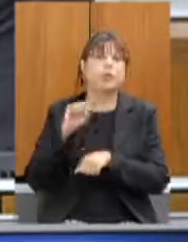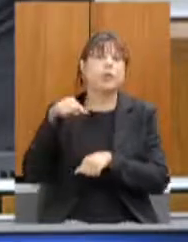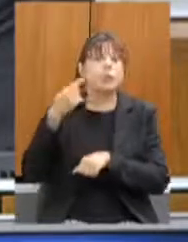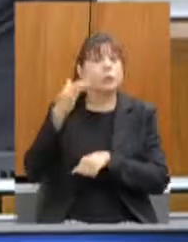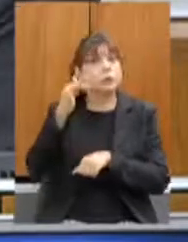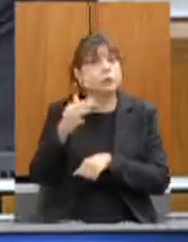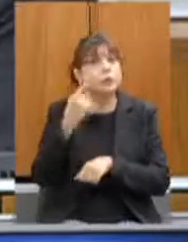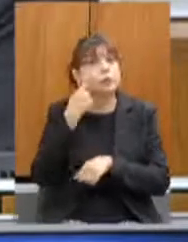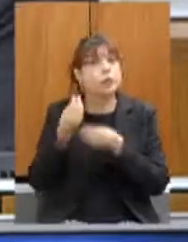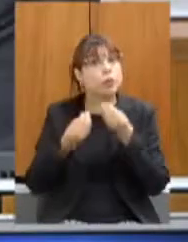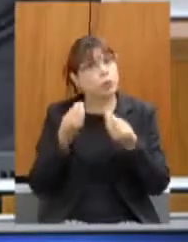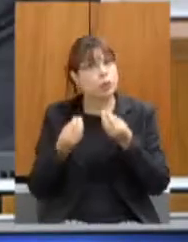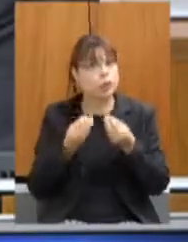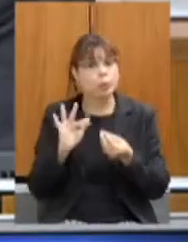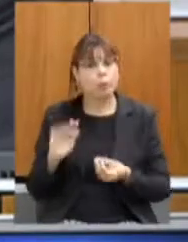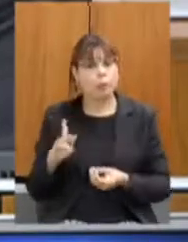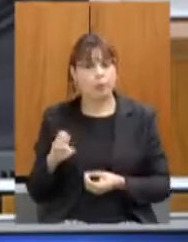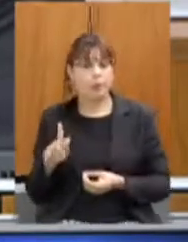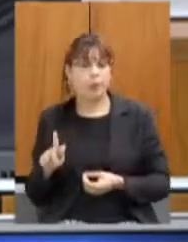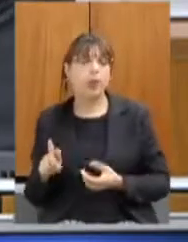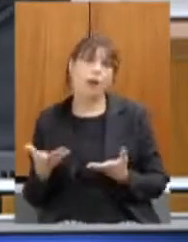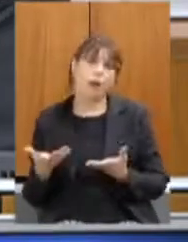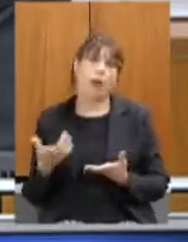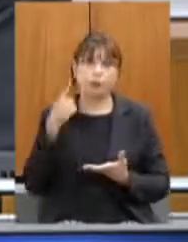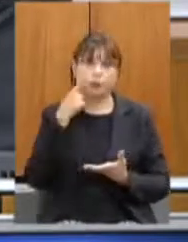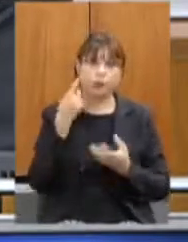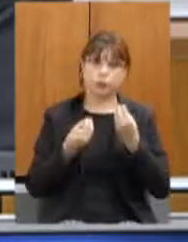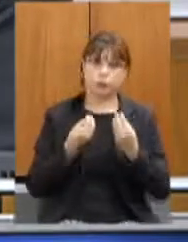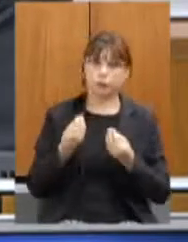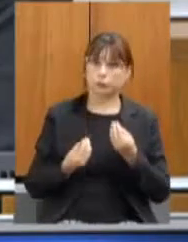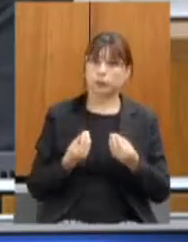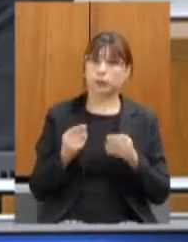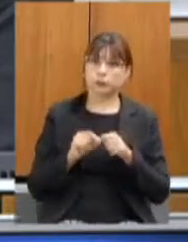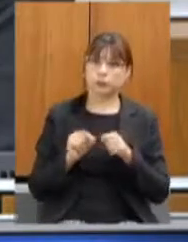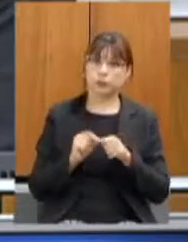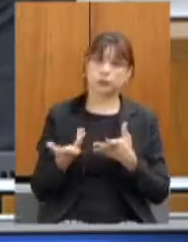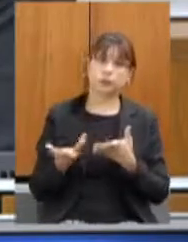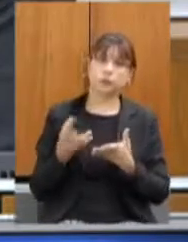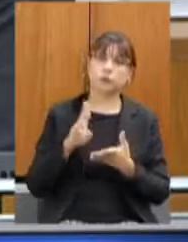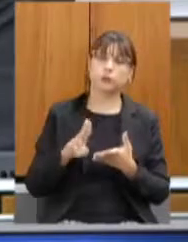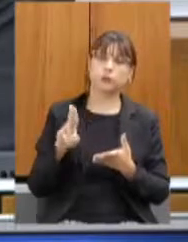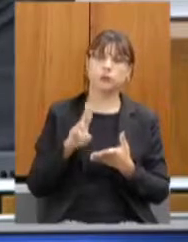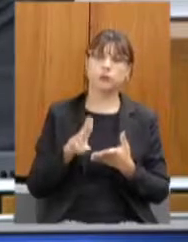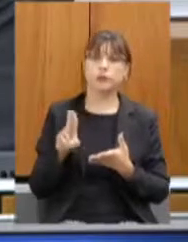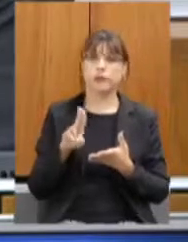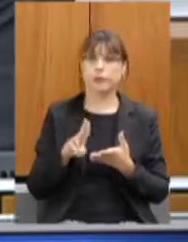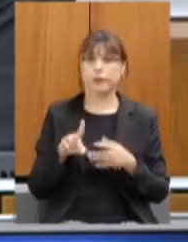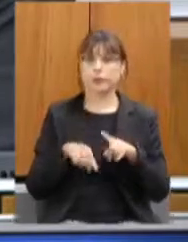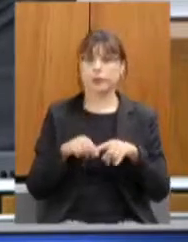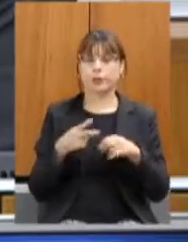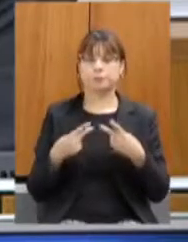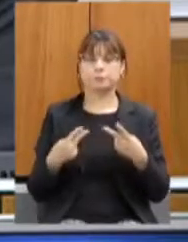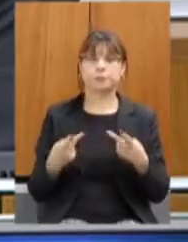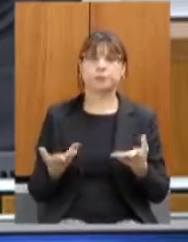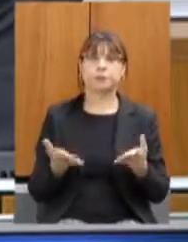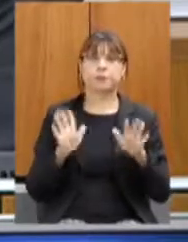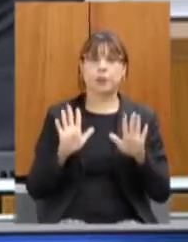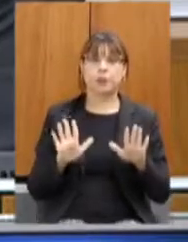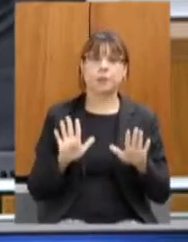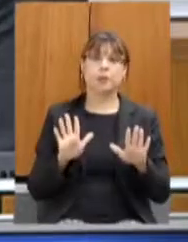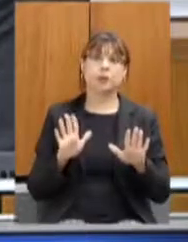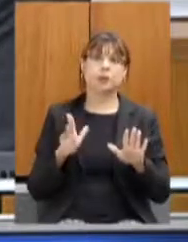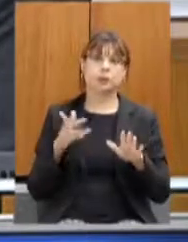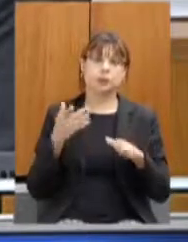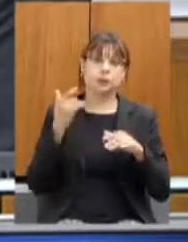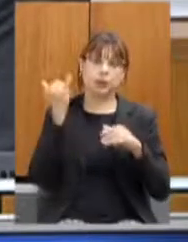como vai ficar a rede aí sim eles equipamentos serão alocadas de forma definitiva em relação a campanha educativa